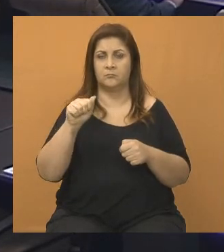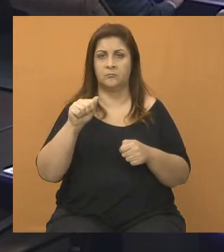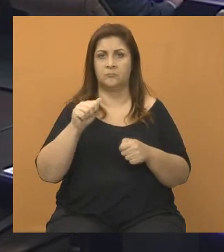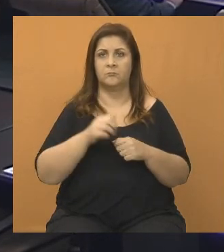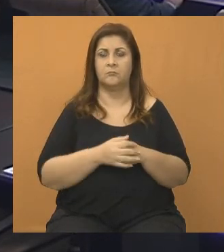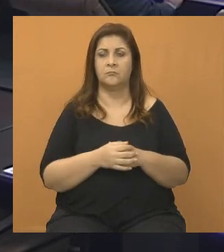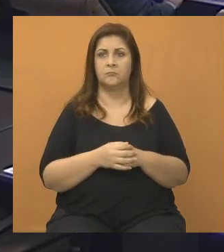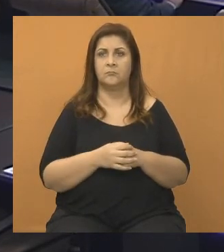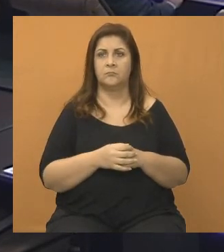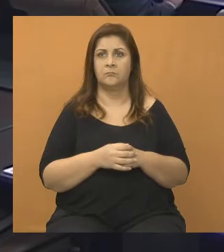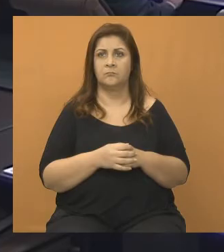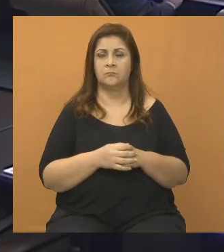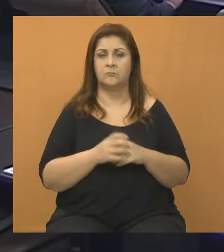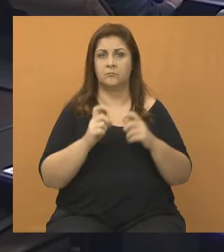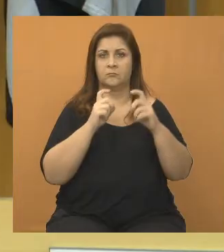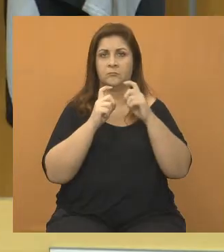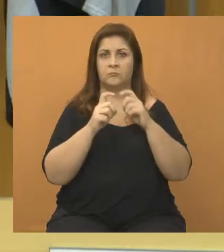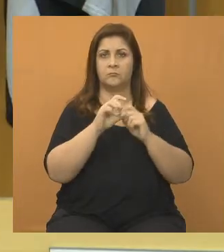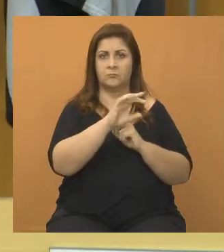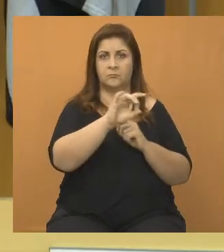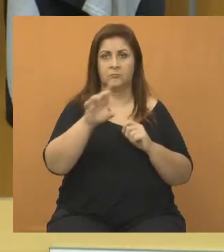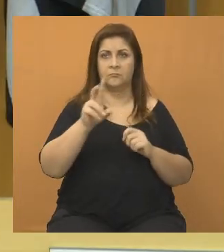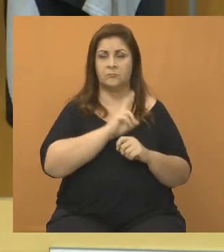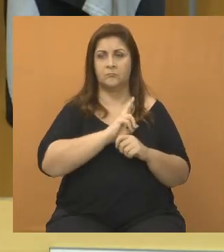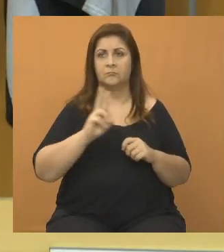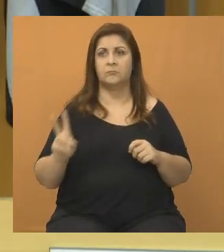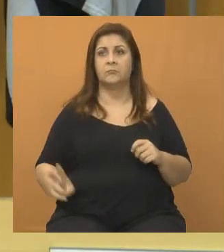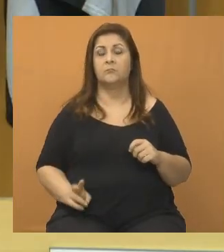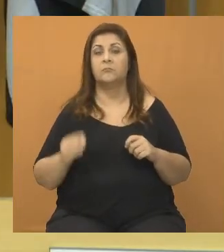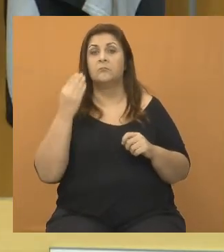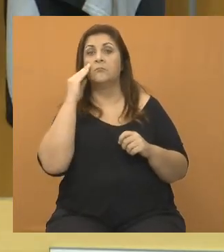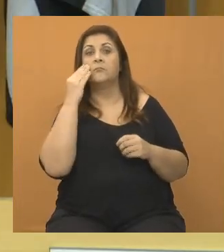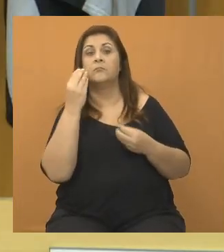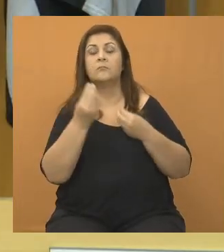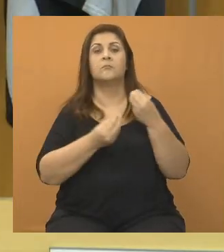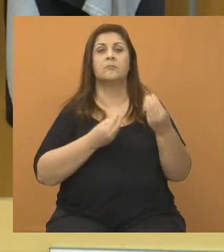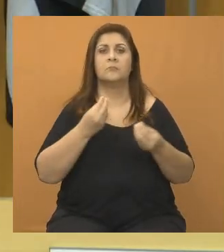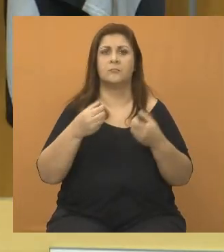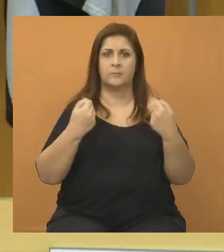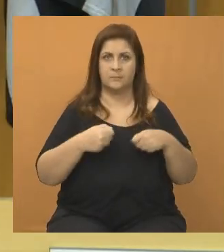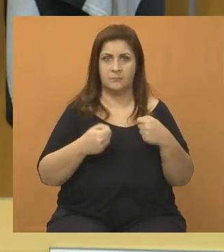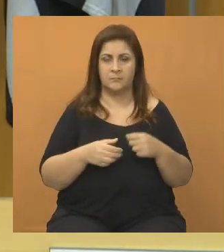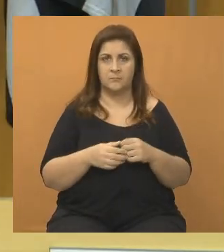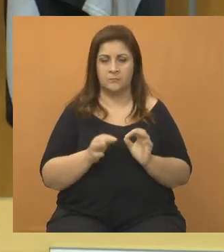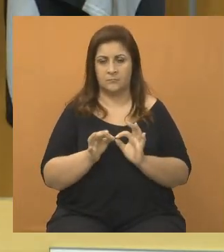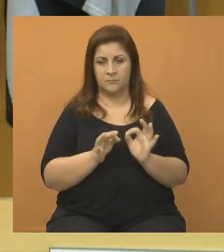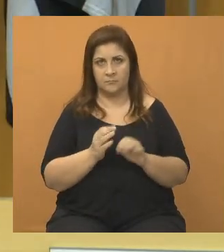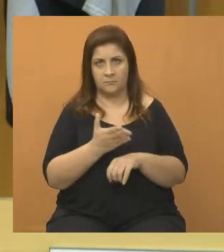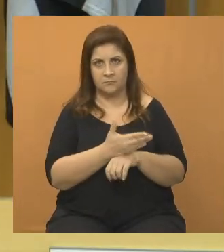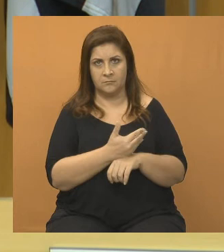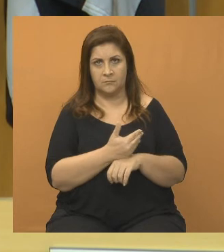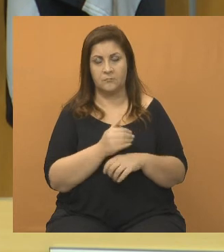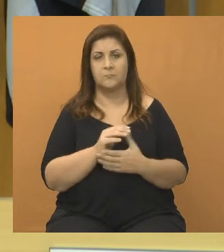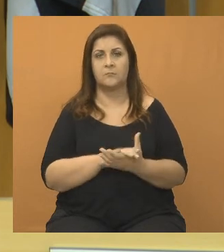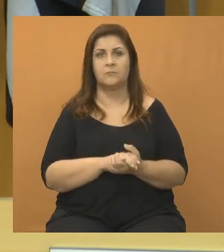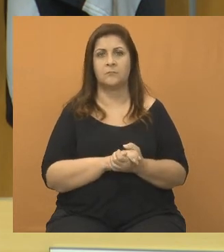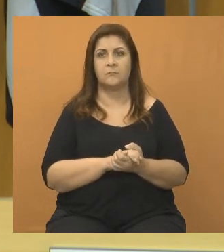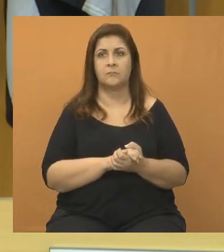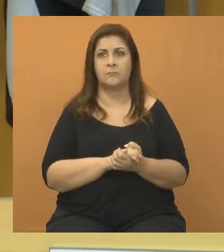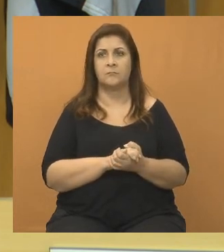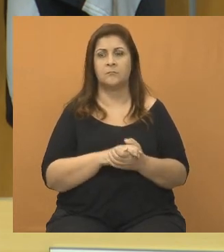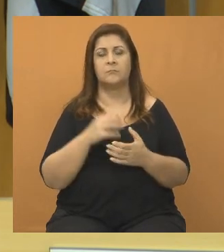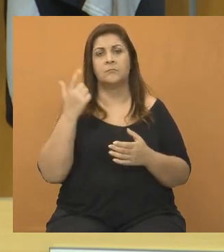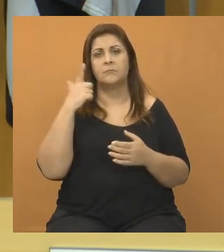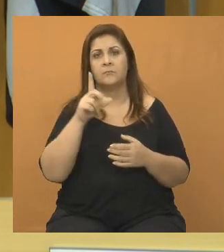me reunir com cada vereador para entender as demandas, para que a gente possa programar anteriormente e conseguir, né,